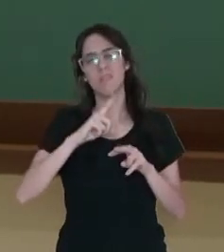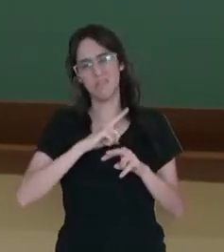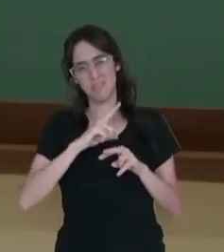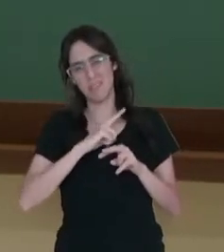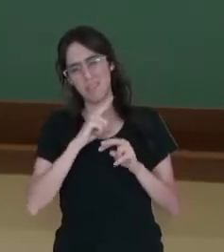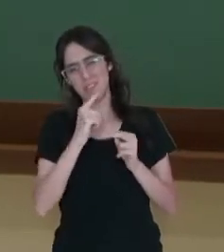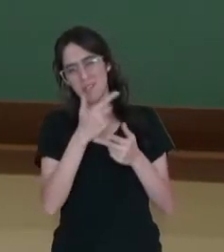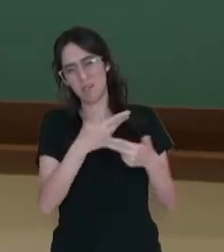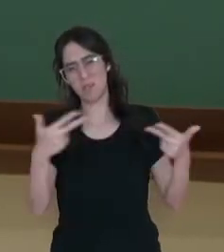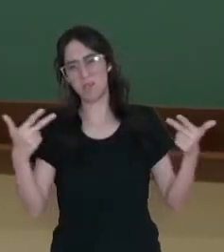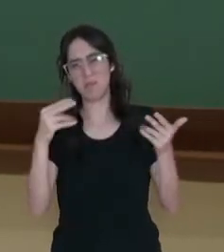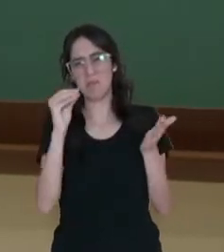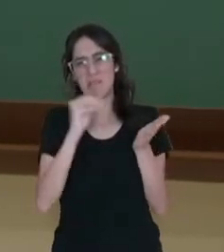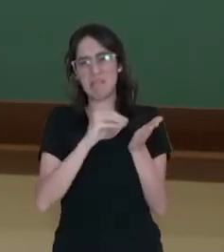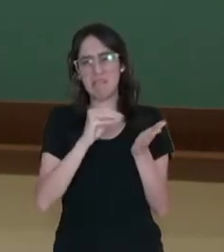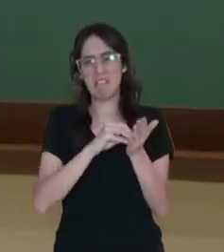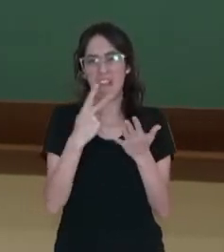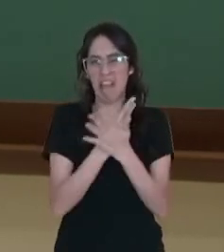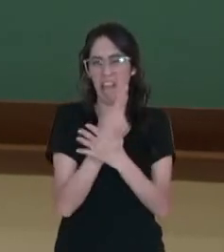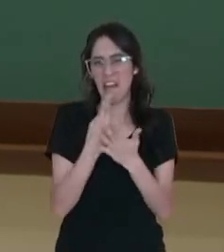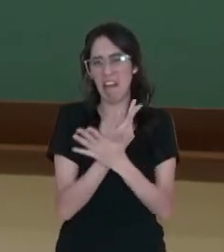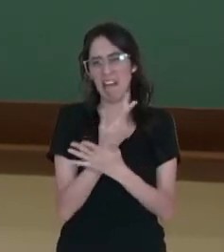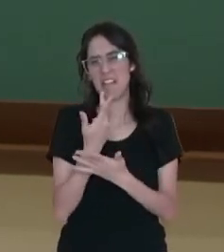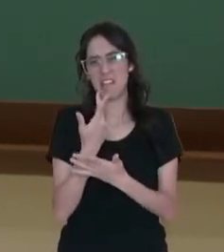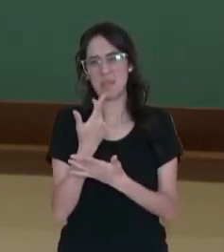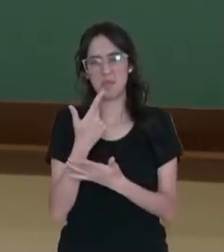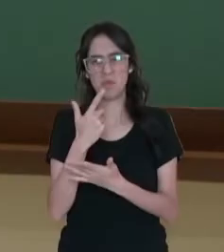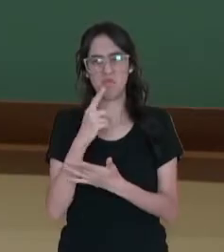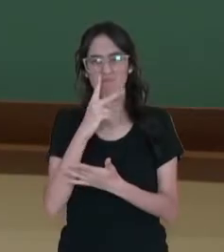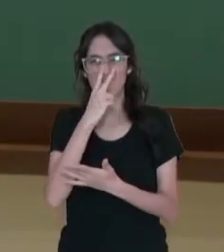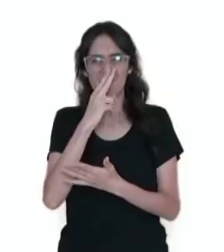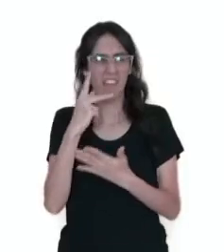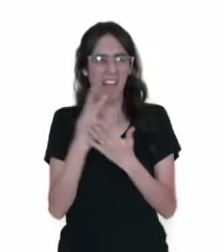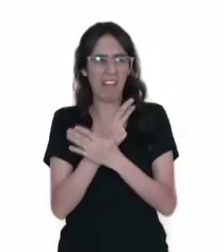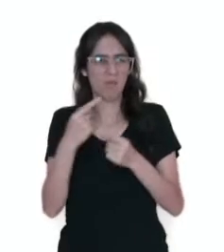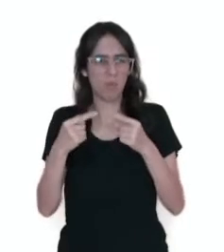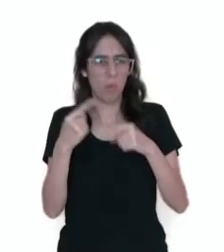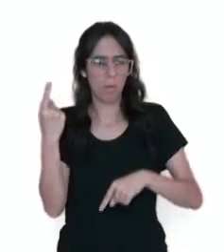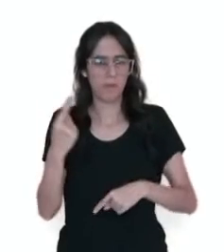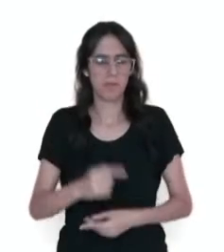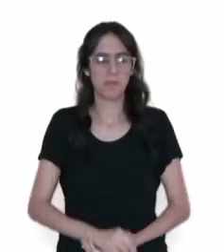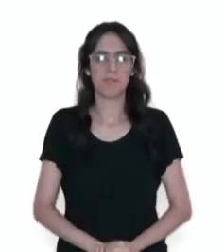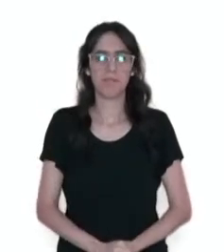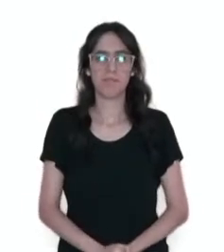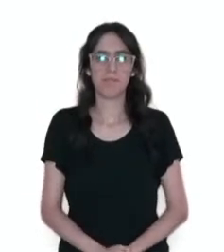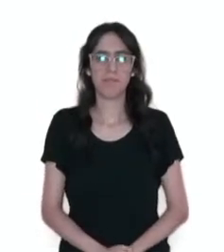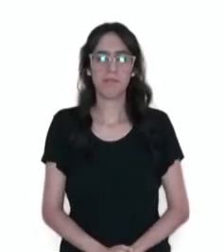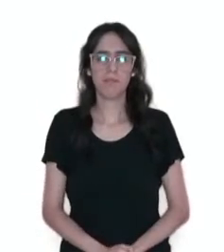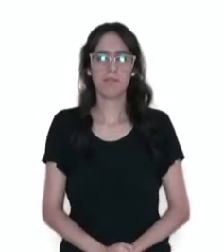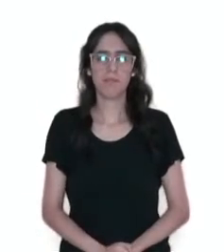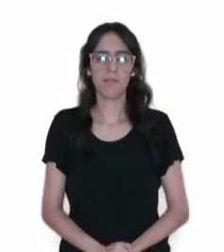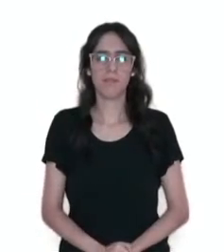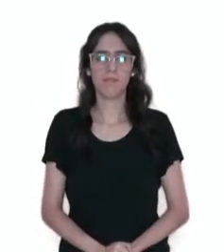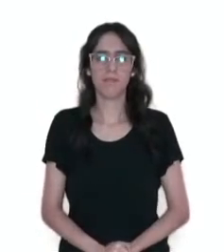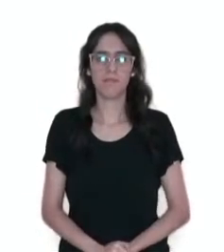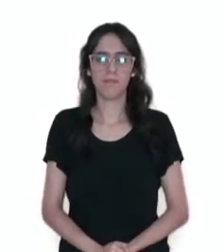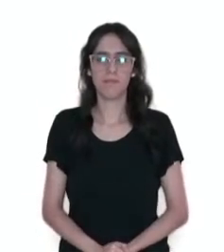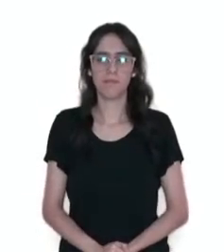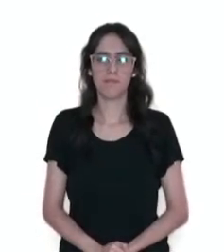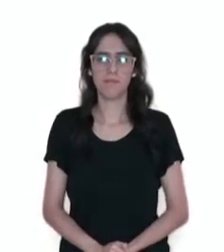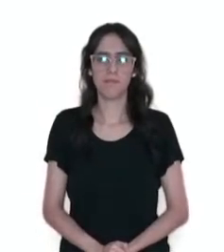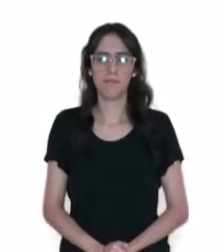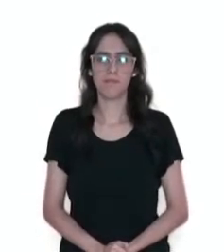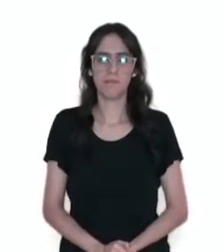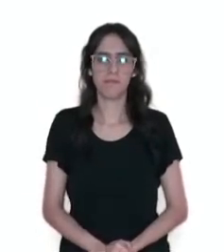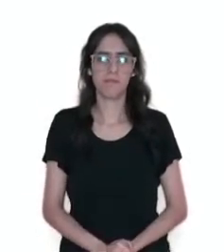desonestas ou desonrosas. El verbo que está em infinitivo, clavar, es lo que imprime significado,